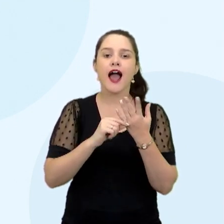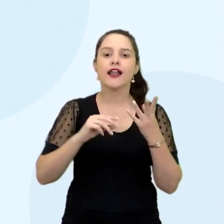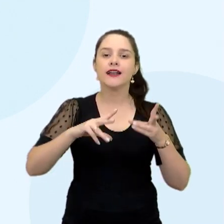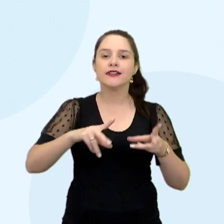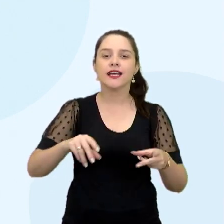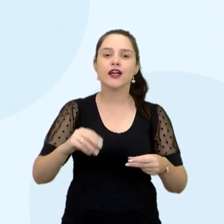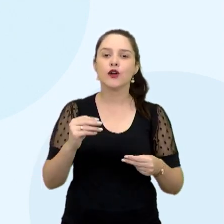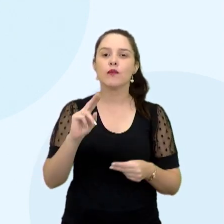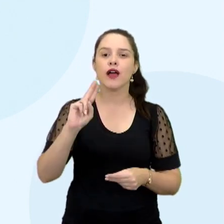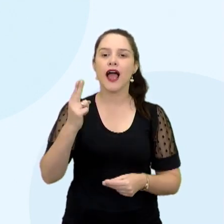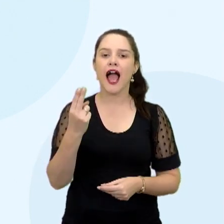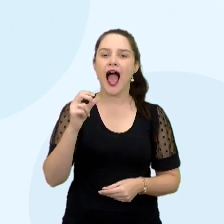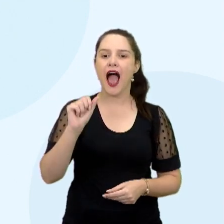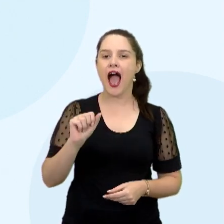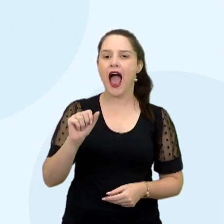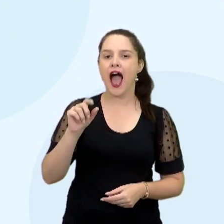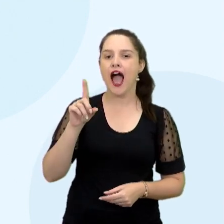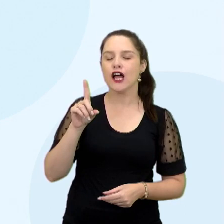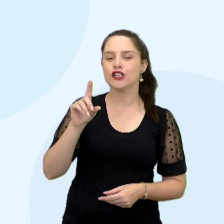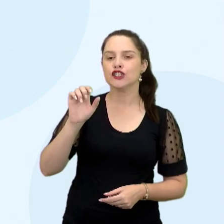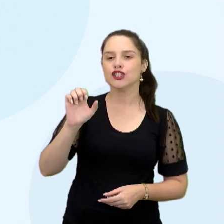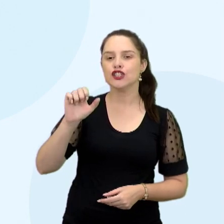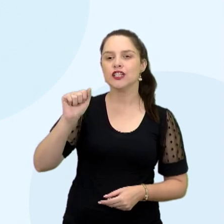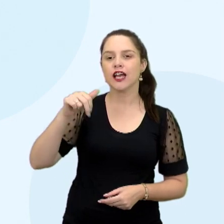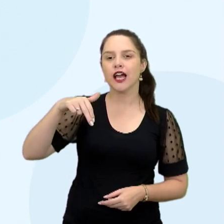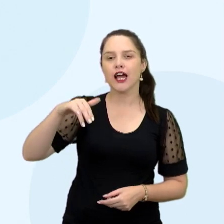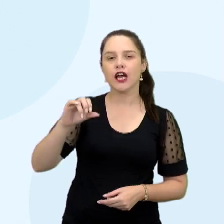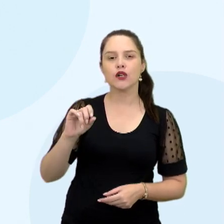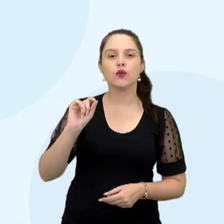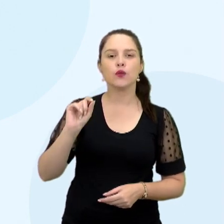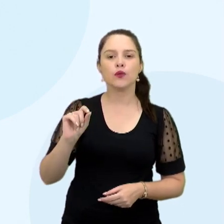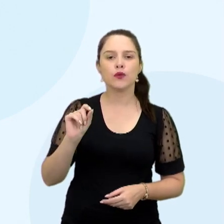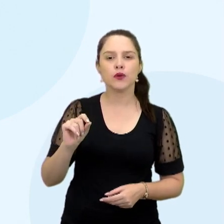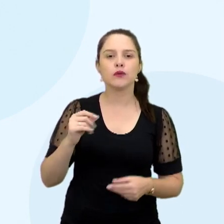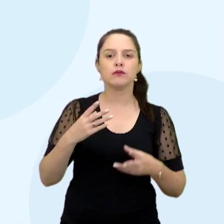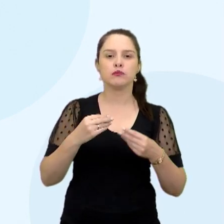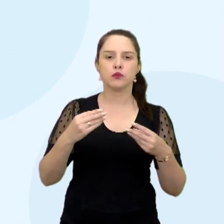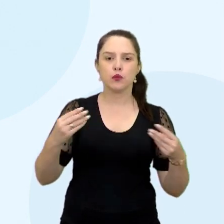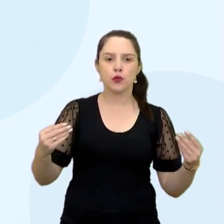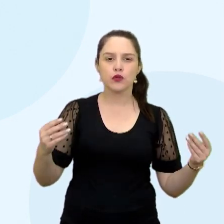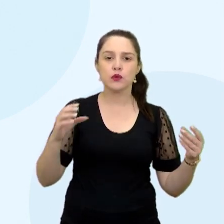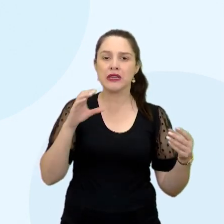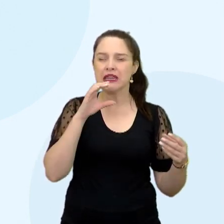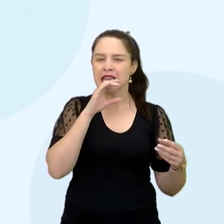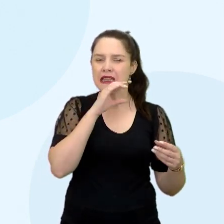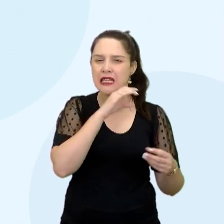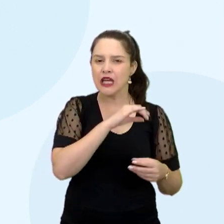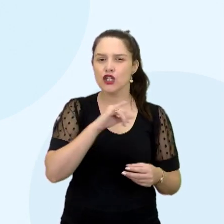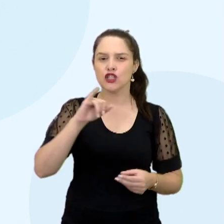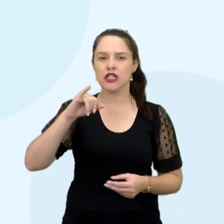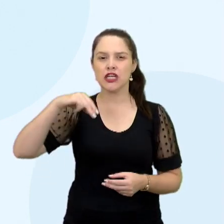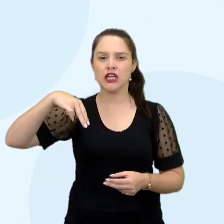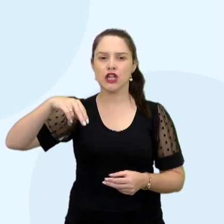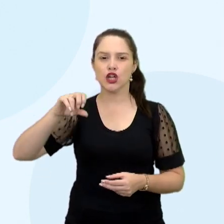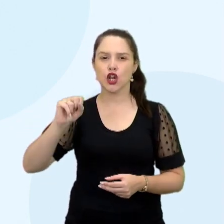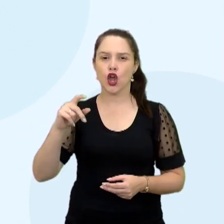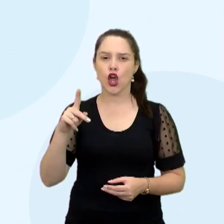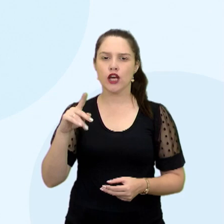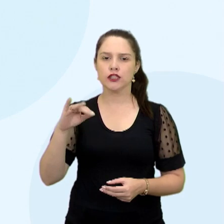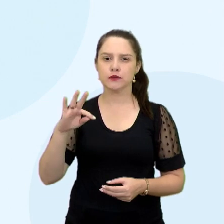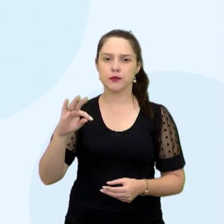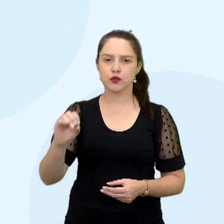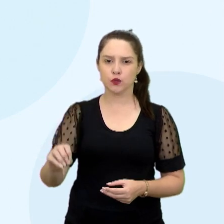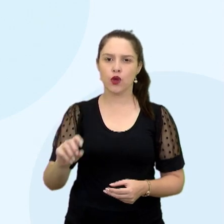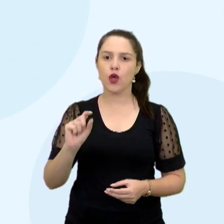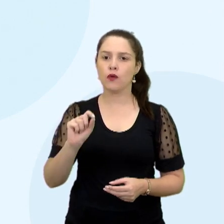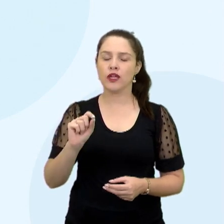adiano, tá vendo? Lembra aí a bola de fogo? Quando era muito mais quente e inóspito, né, para todas as formas de vida, né? Quando falamos